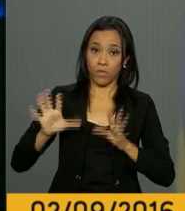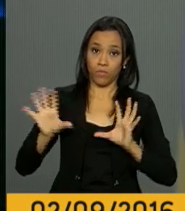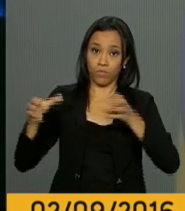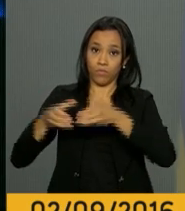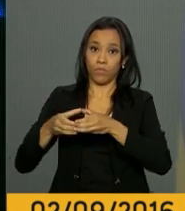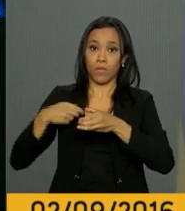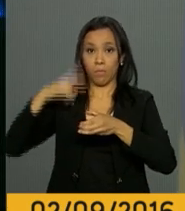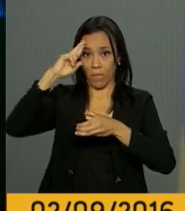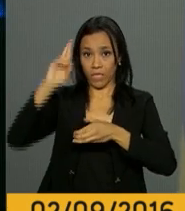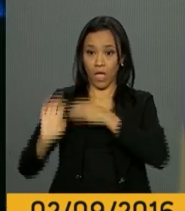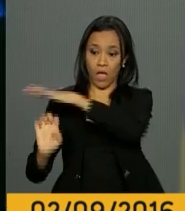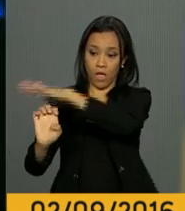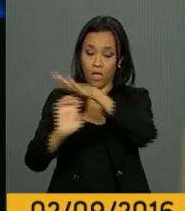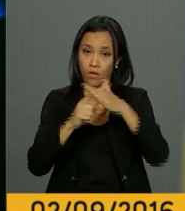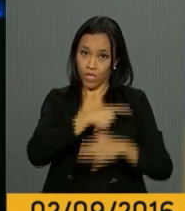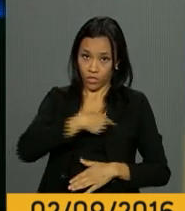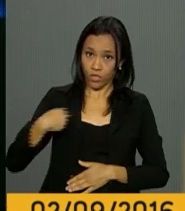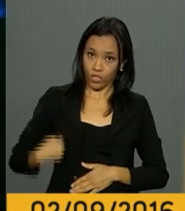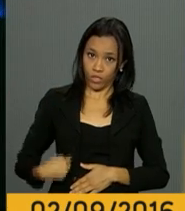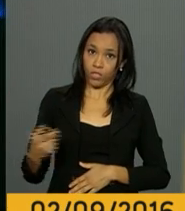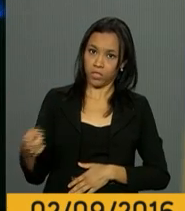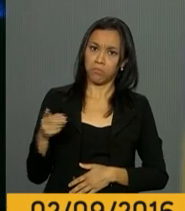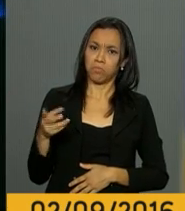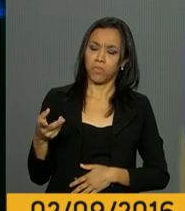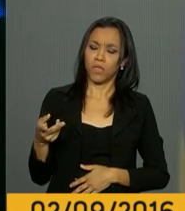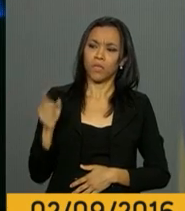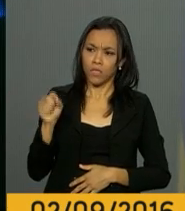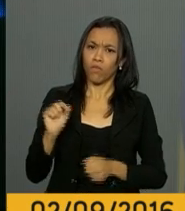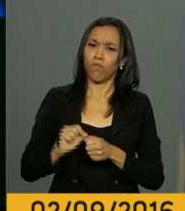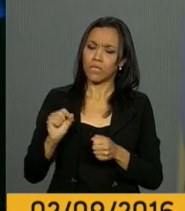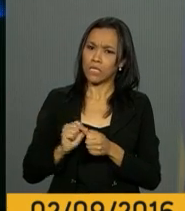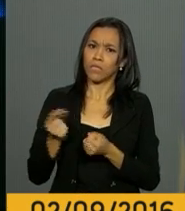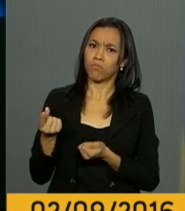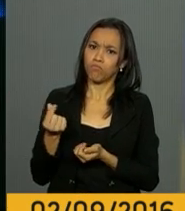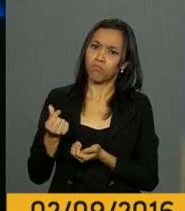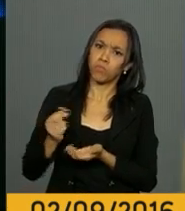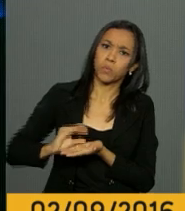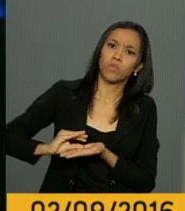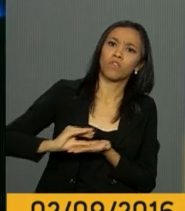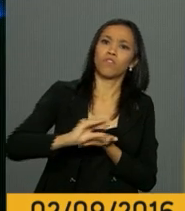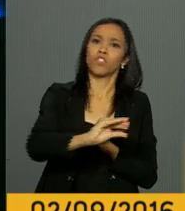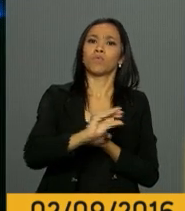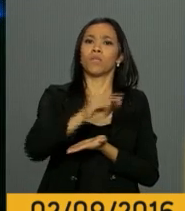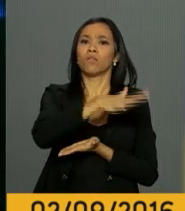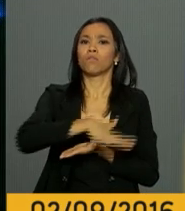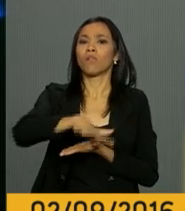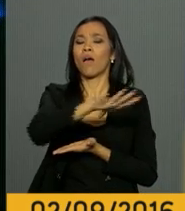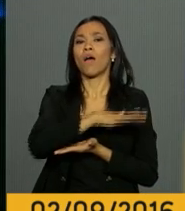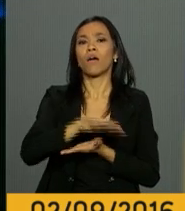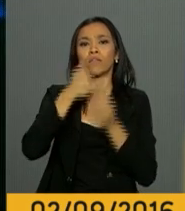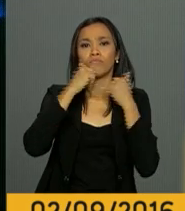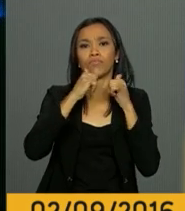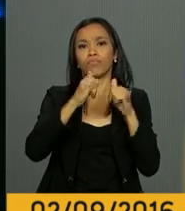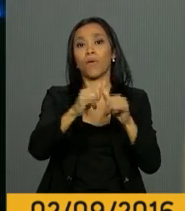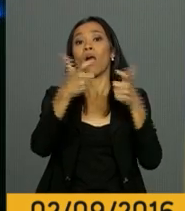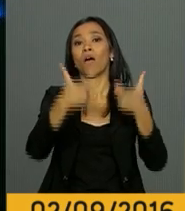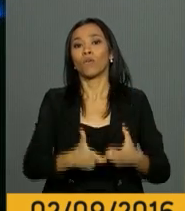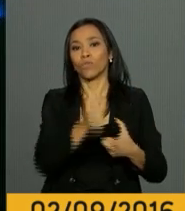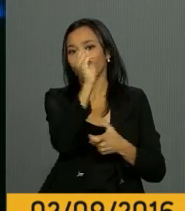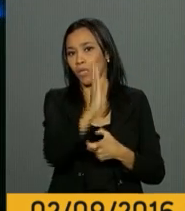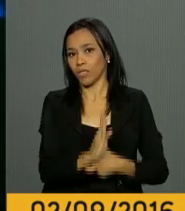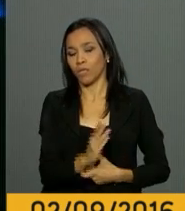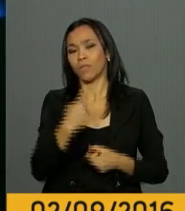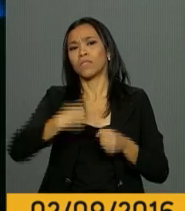que fizeram, estão fazendo, um grande investimento na área de energia no Brasil, particularmente